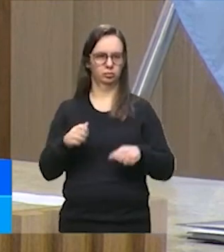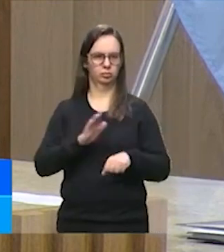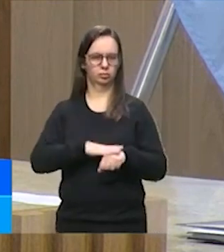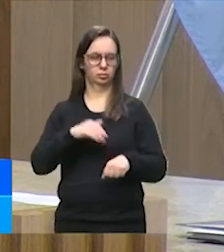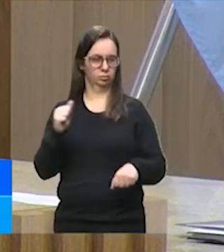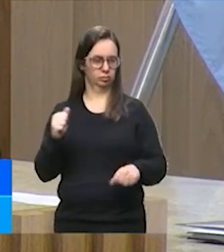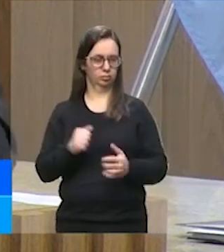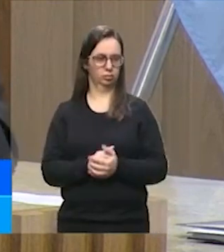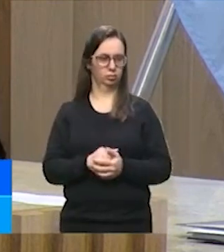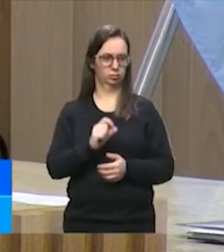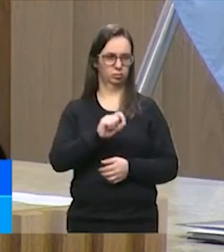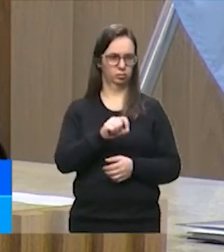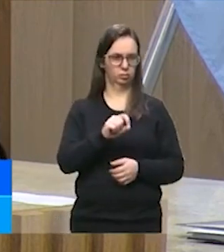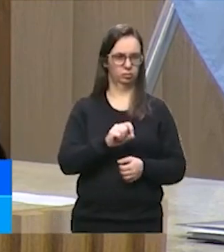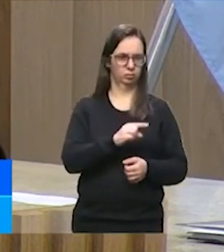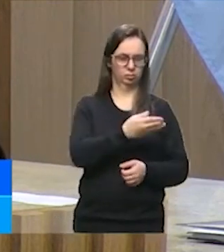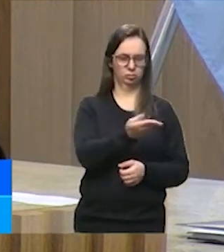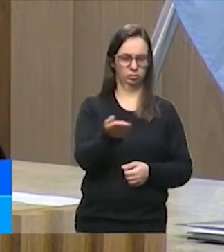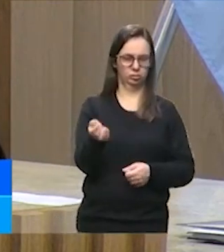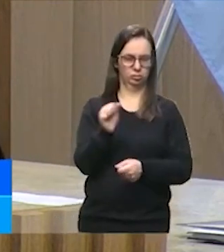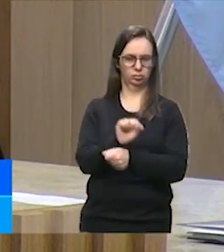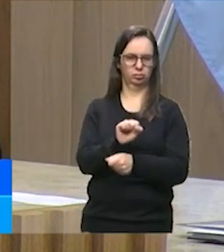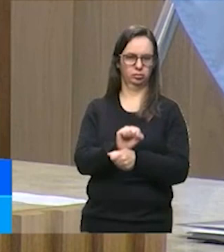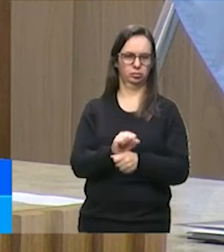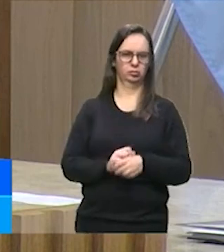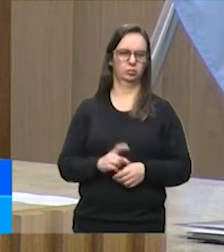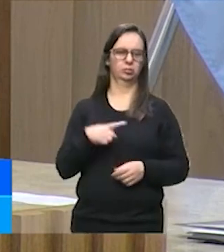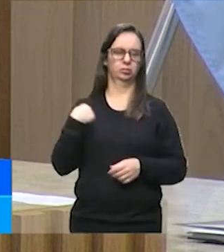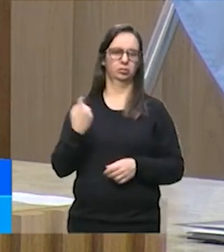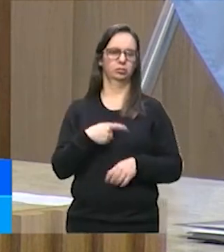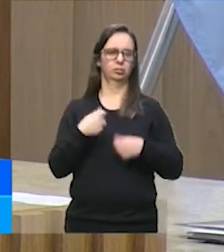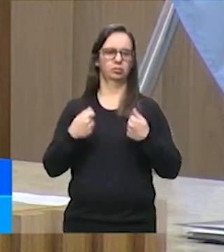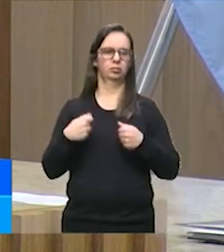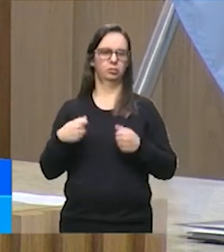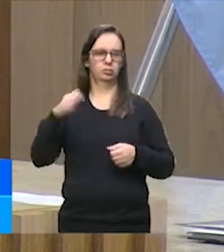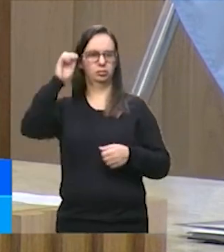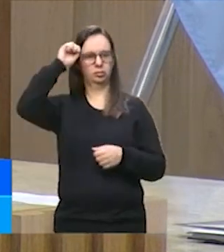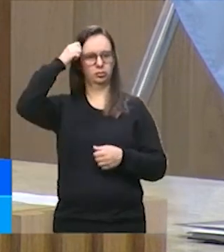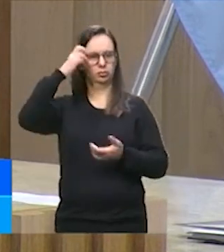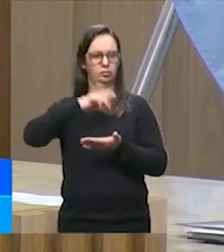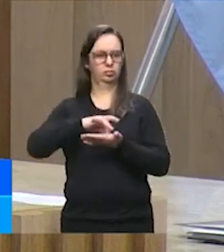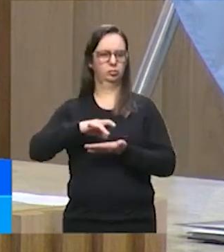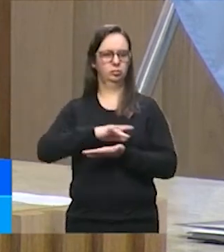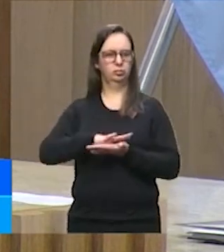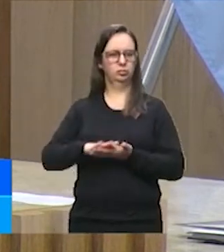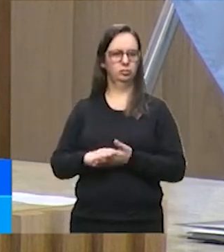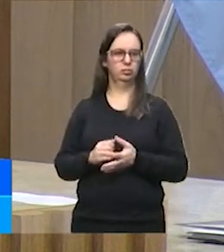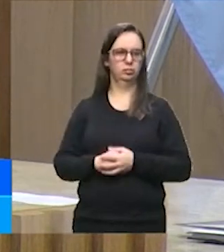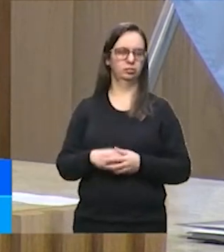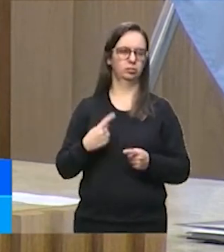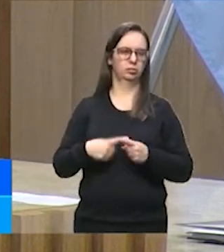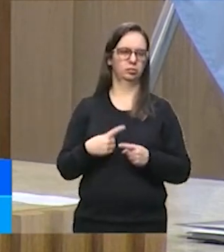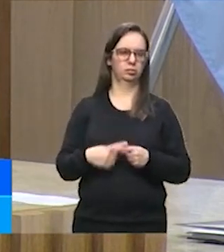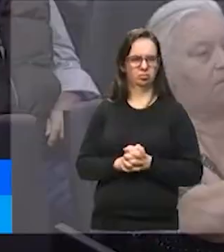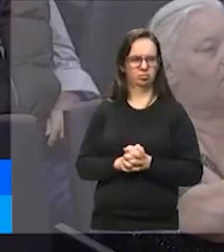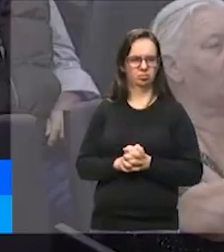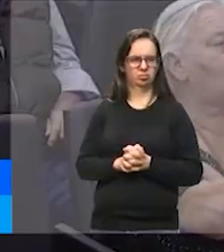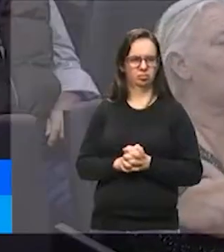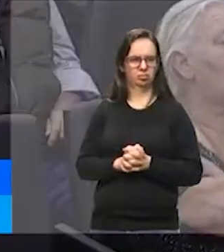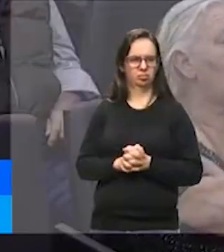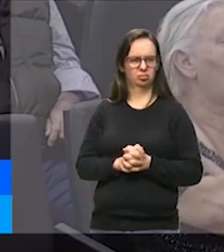esperando nós estamos favorável asfaltar só que a gente quer elementos que nos tragam a certeza do que vai ser feito